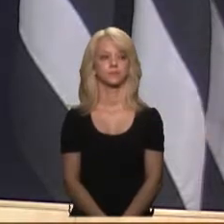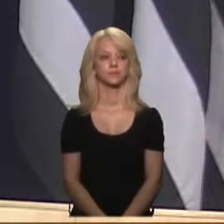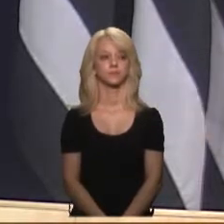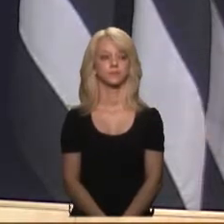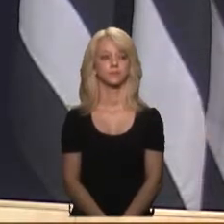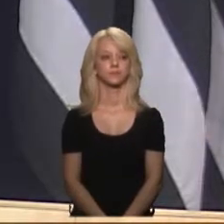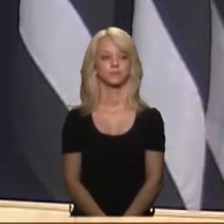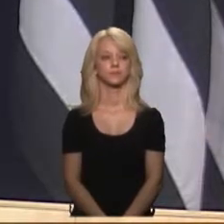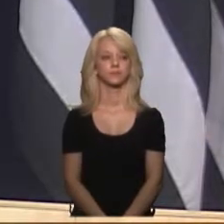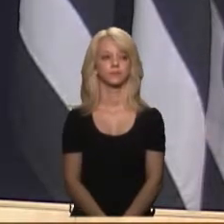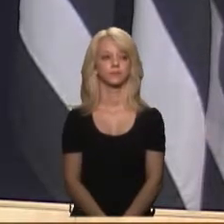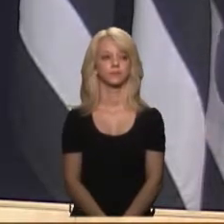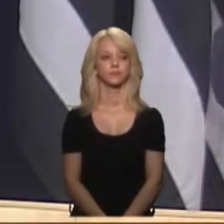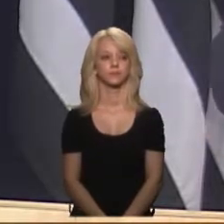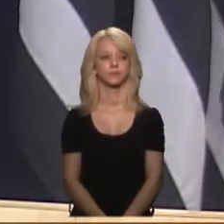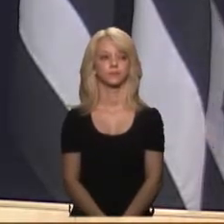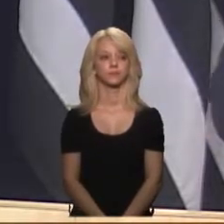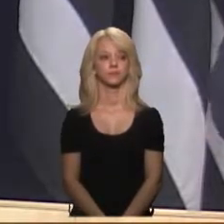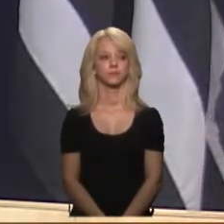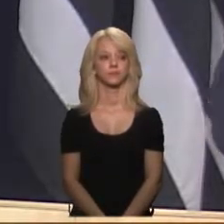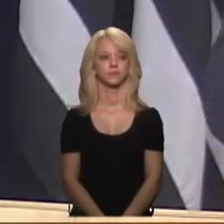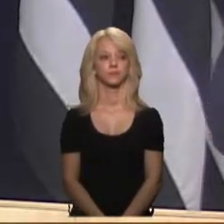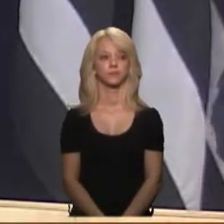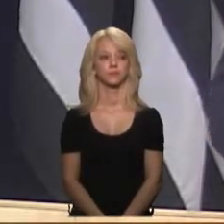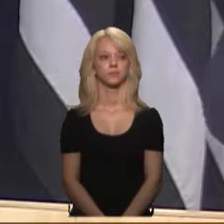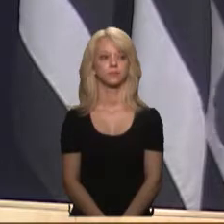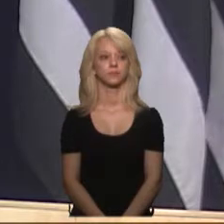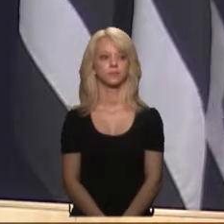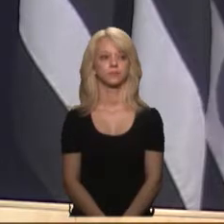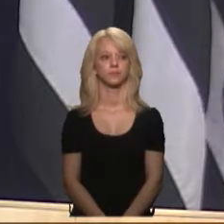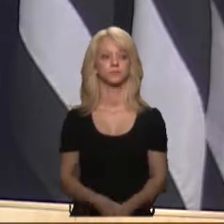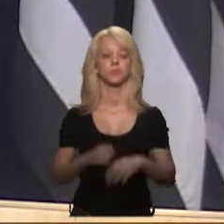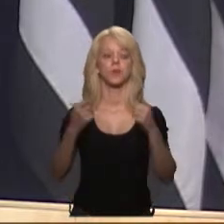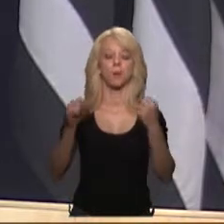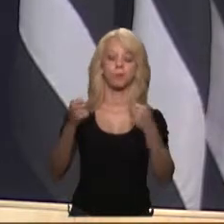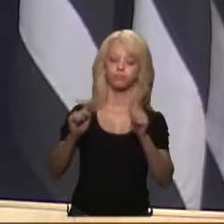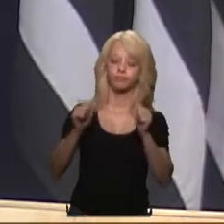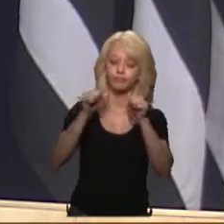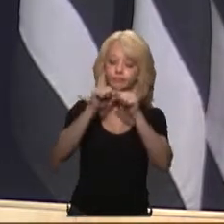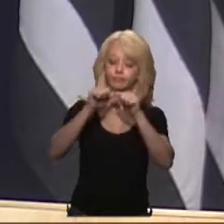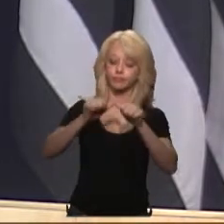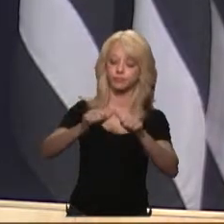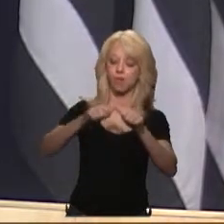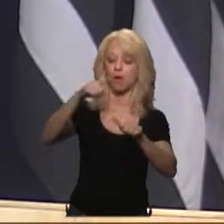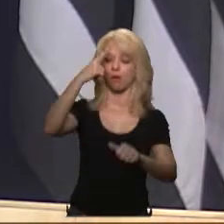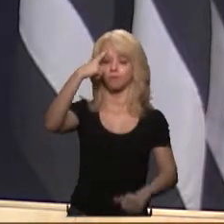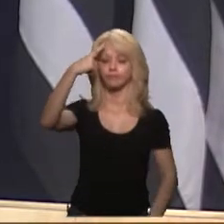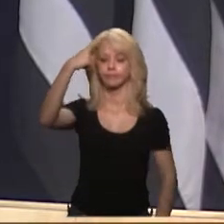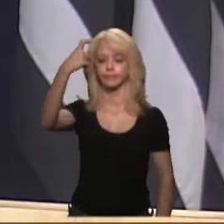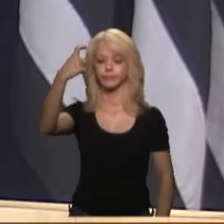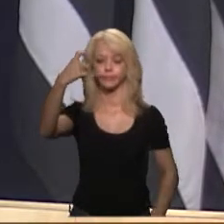vereadores, para que nós estejamos mais atentos à pauta